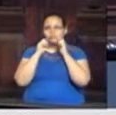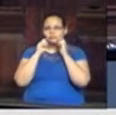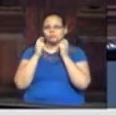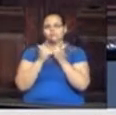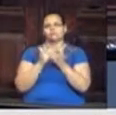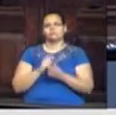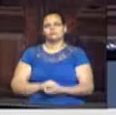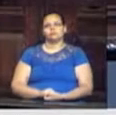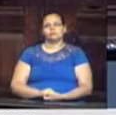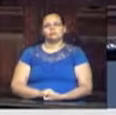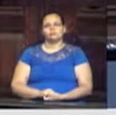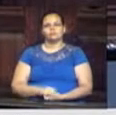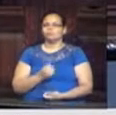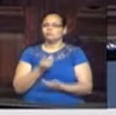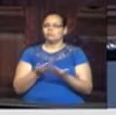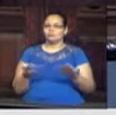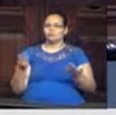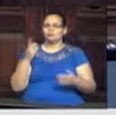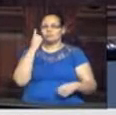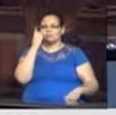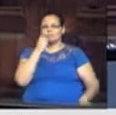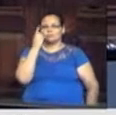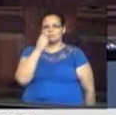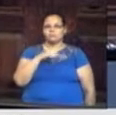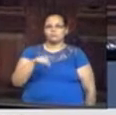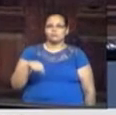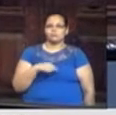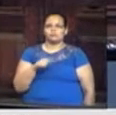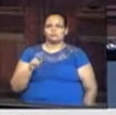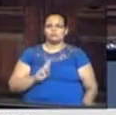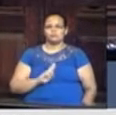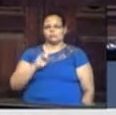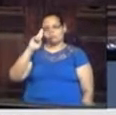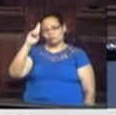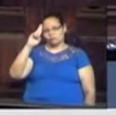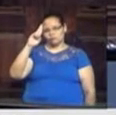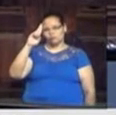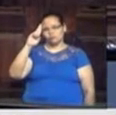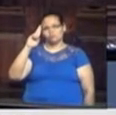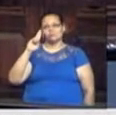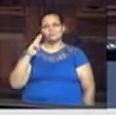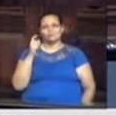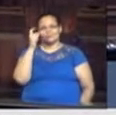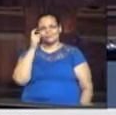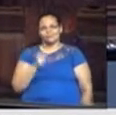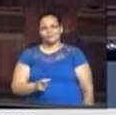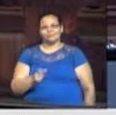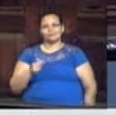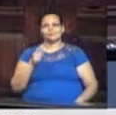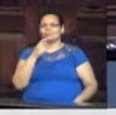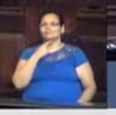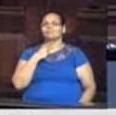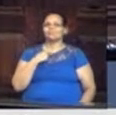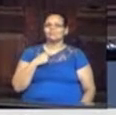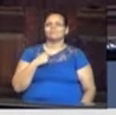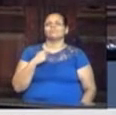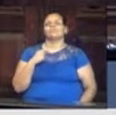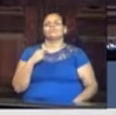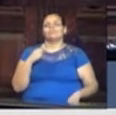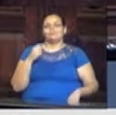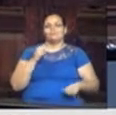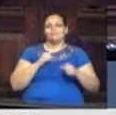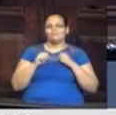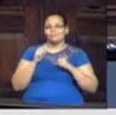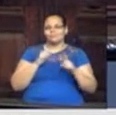Fluminense. Senhoras e senhores deputados, nós representamos os interesses, os desejos e